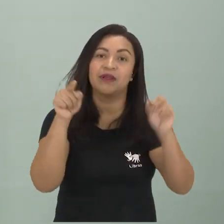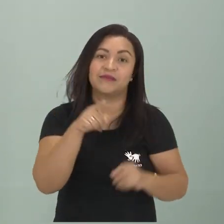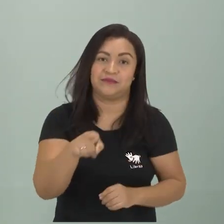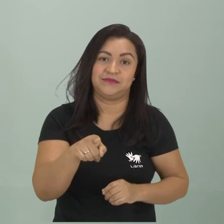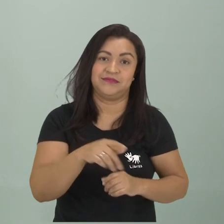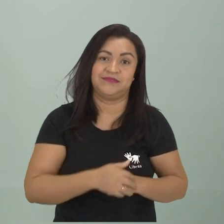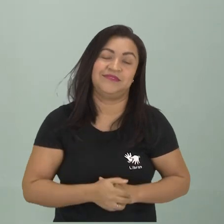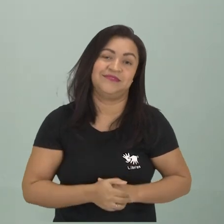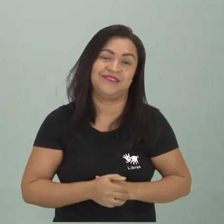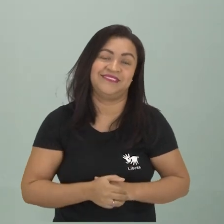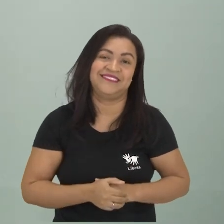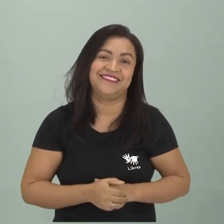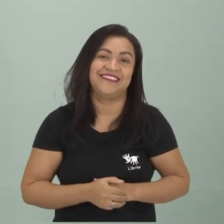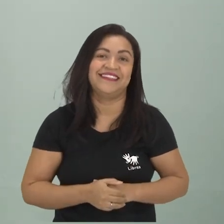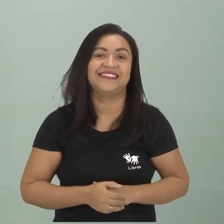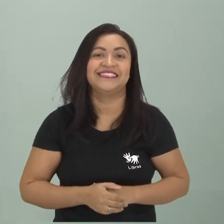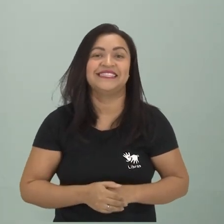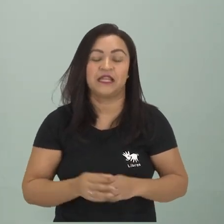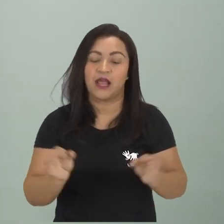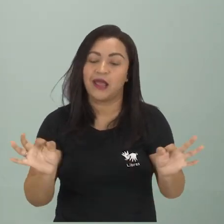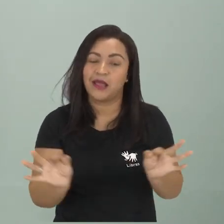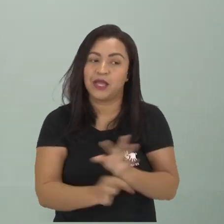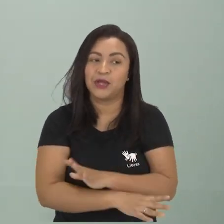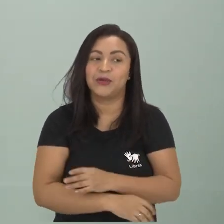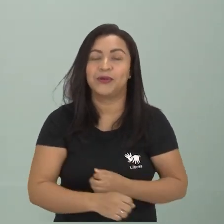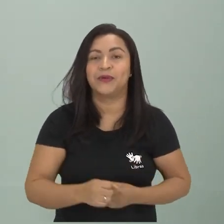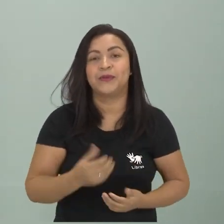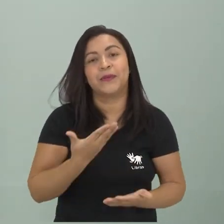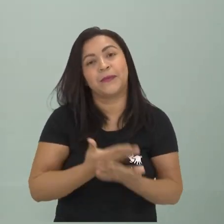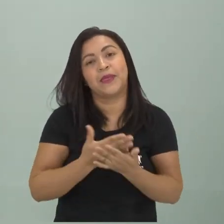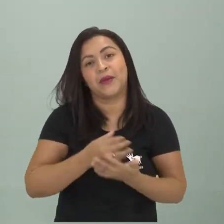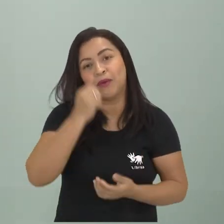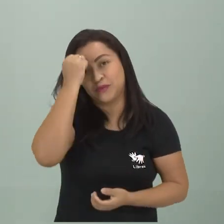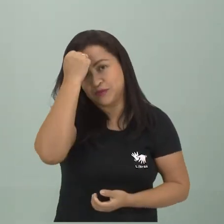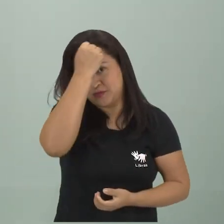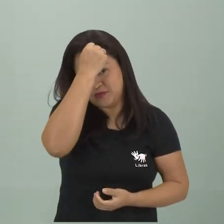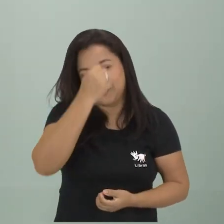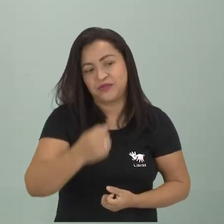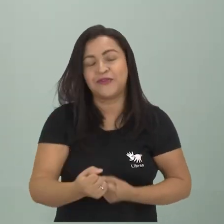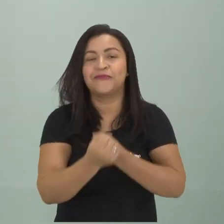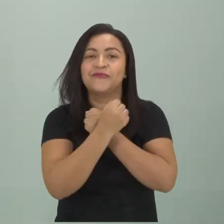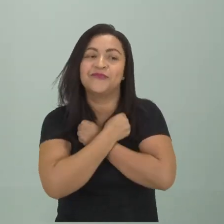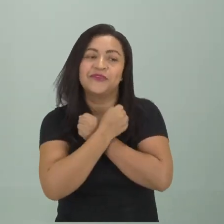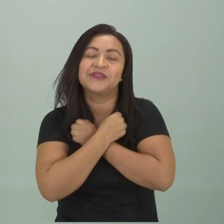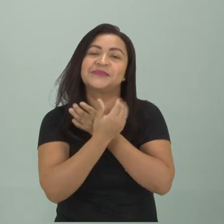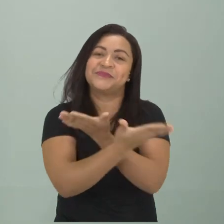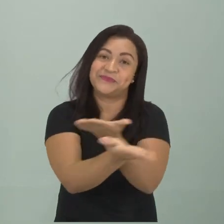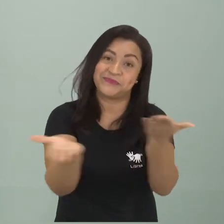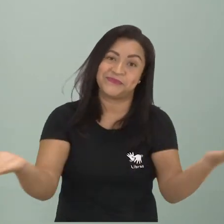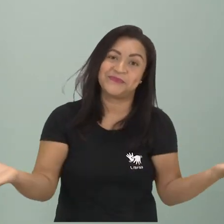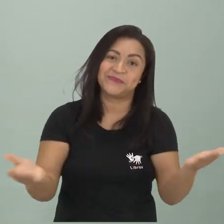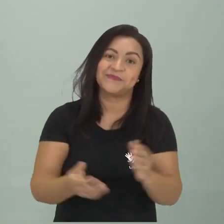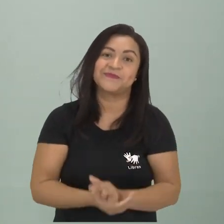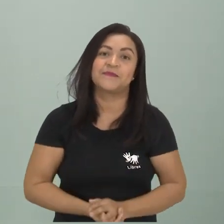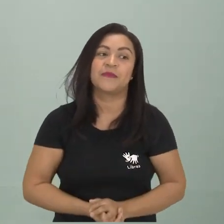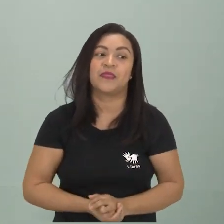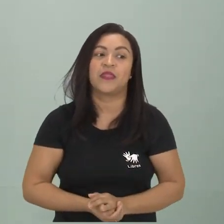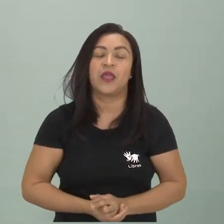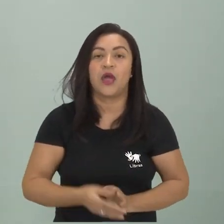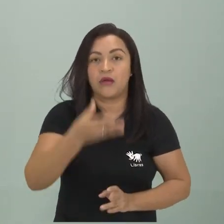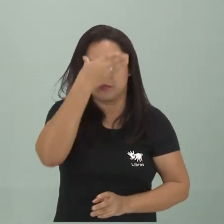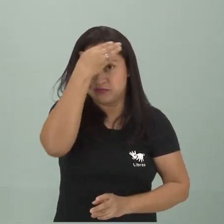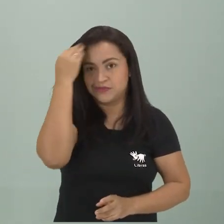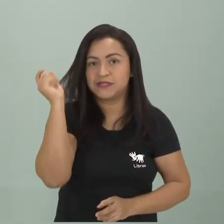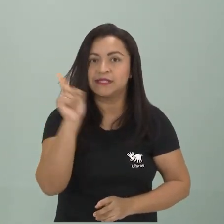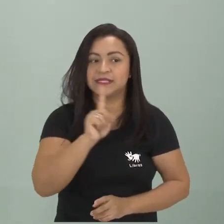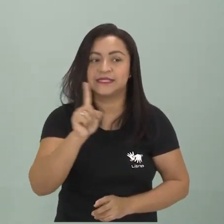despedindo, encerrando mais uma aula de Sociologia e desejo um forte abraço a todos vocês. E não esqueçam